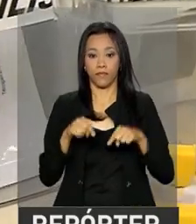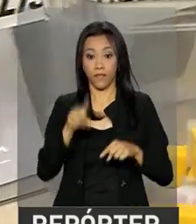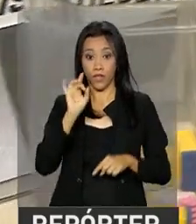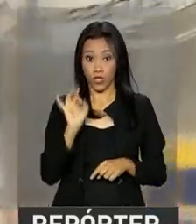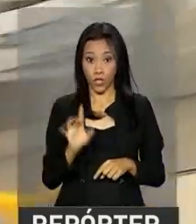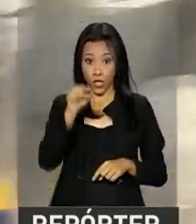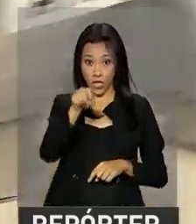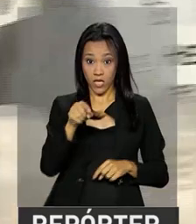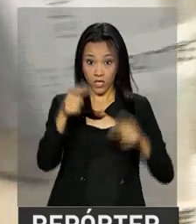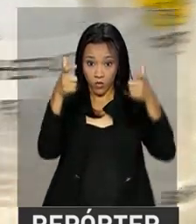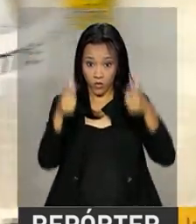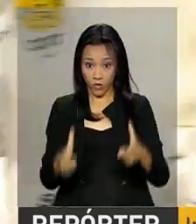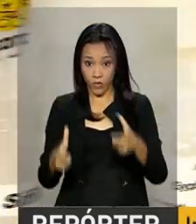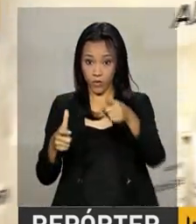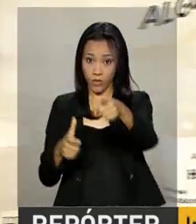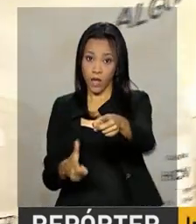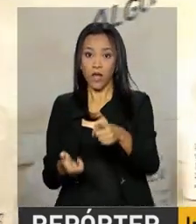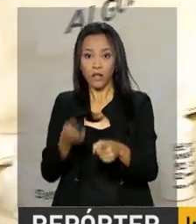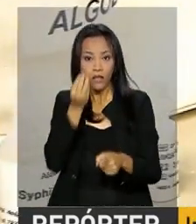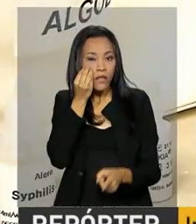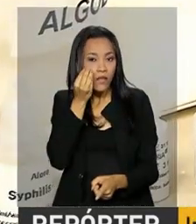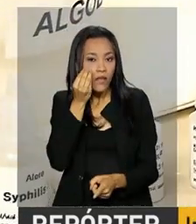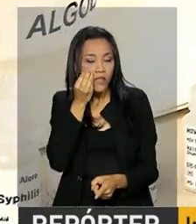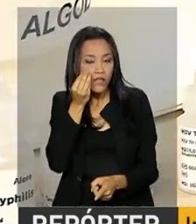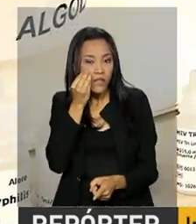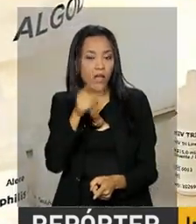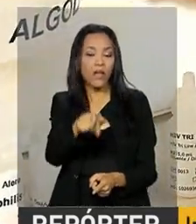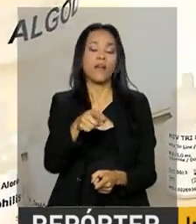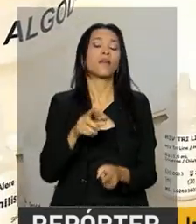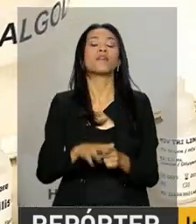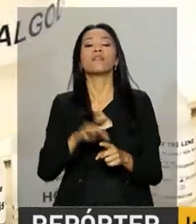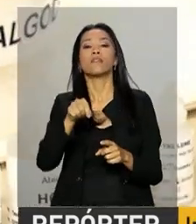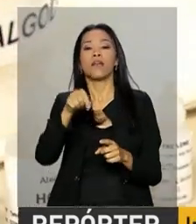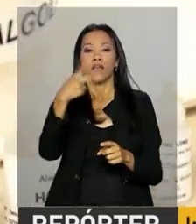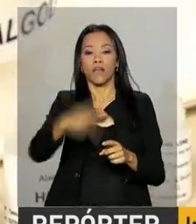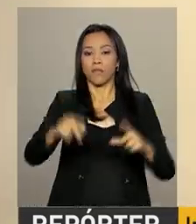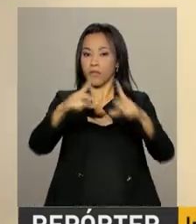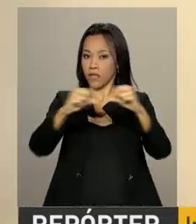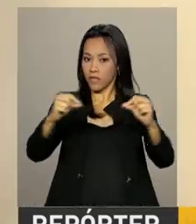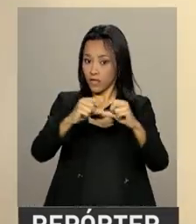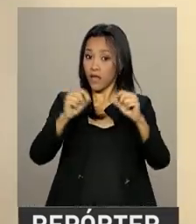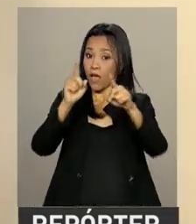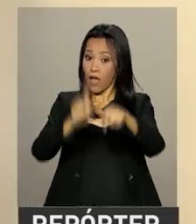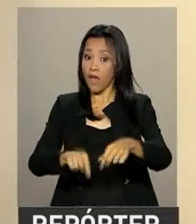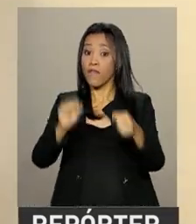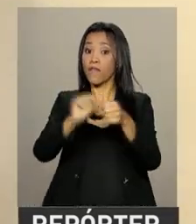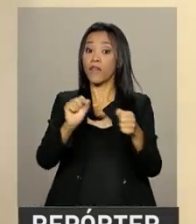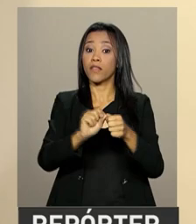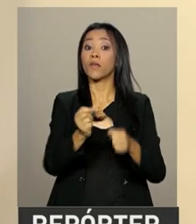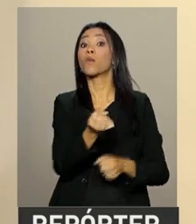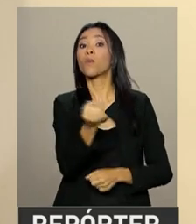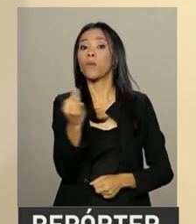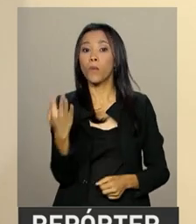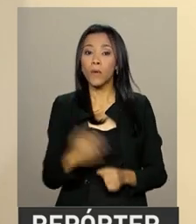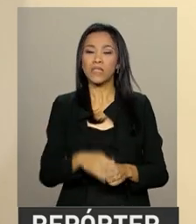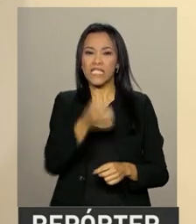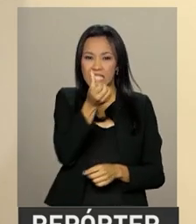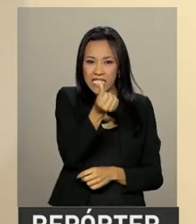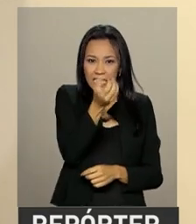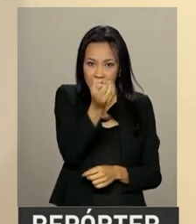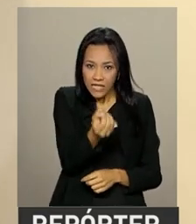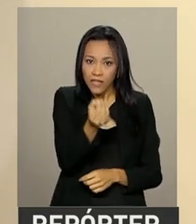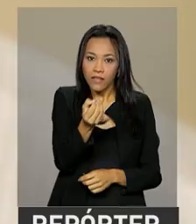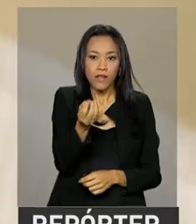Só neste centro de testagem de doenças sexualmente transmissíveis de Brasília são feitos uma média de 60 testes